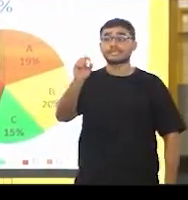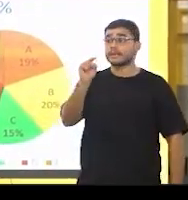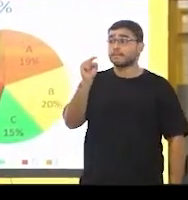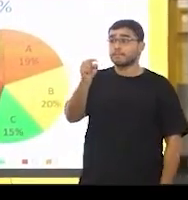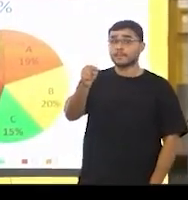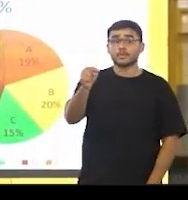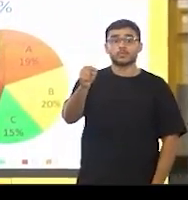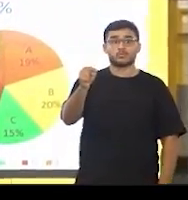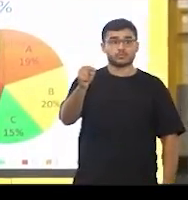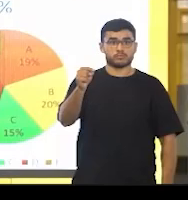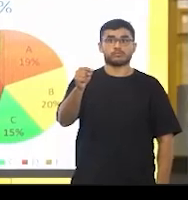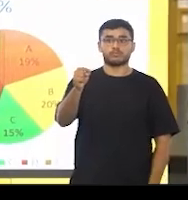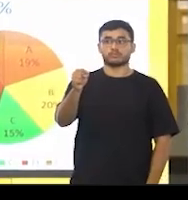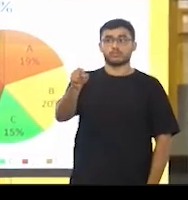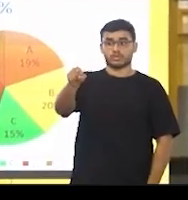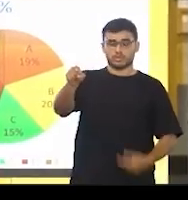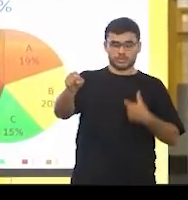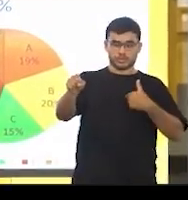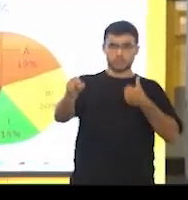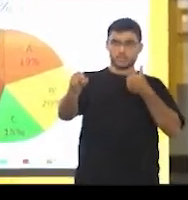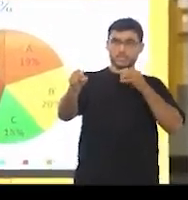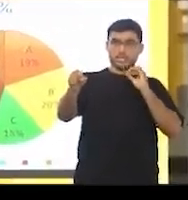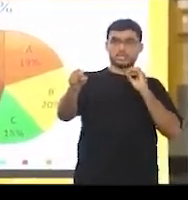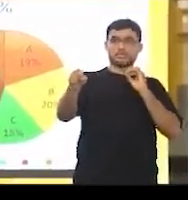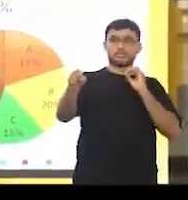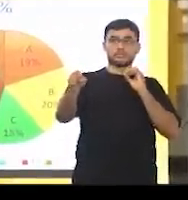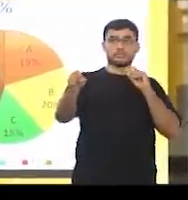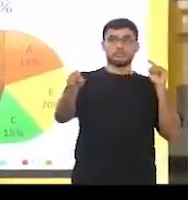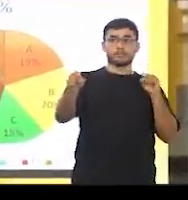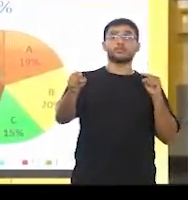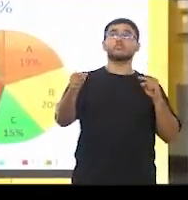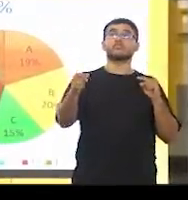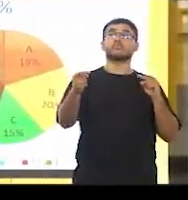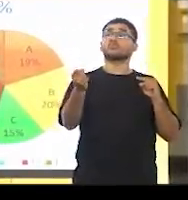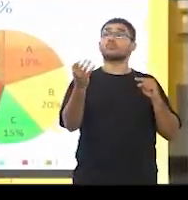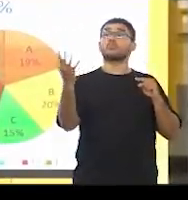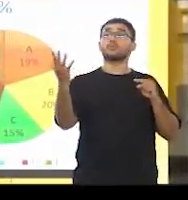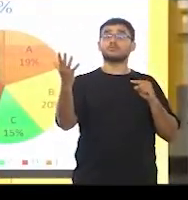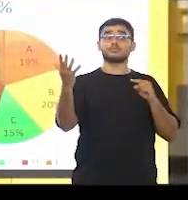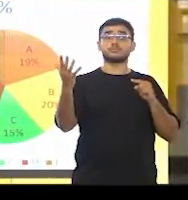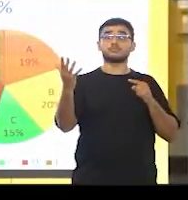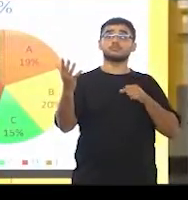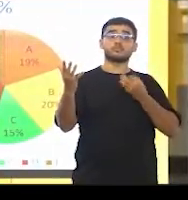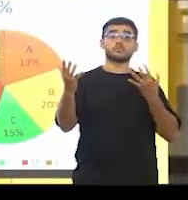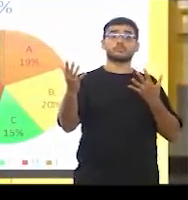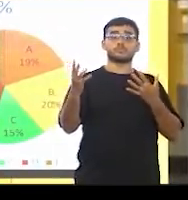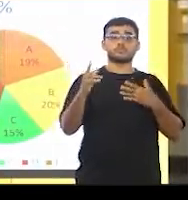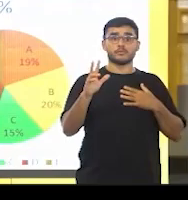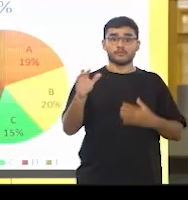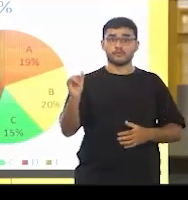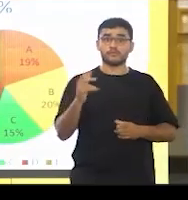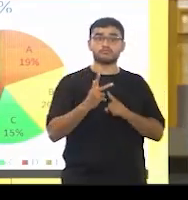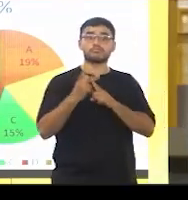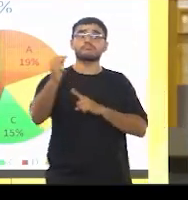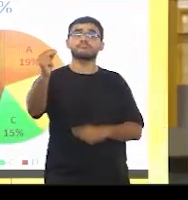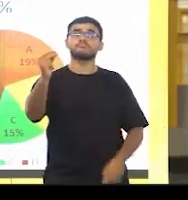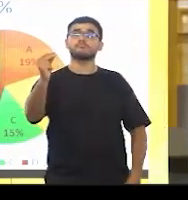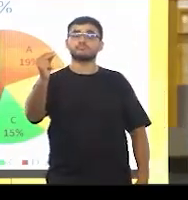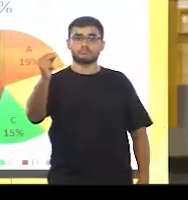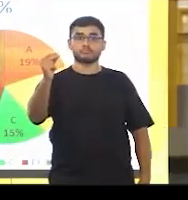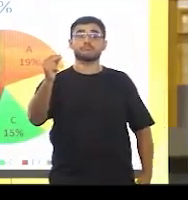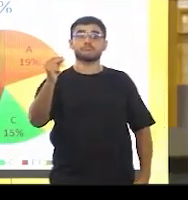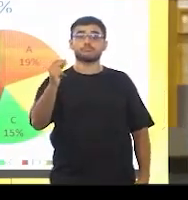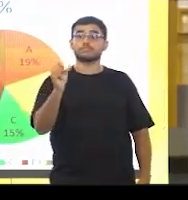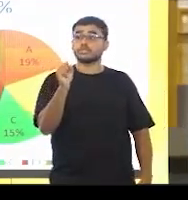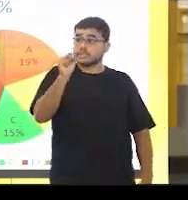tu tem apenas 10 mil. Vai querer enfrentar? Vai morrer. Vai morrer. Quando tu morrer, eu vou